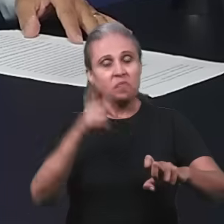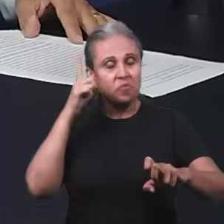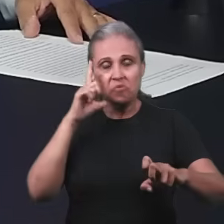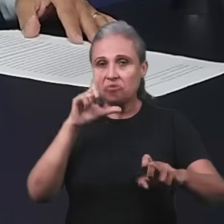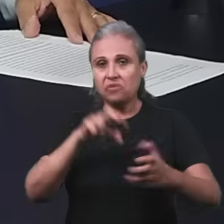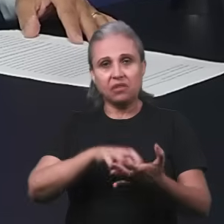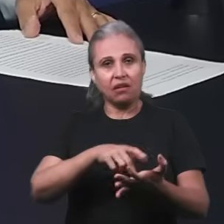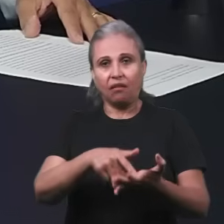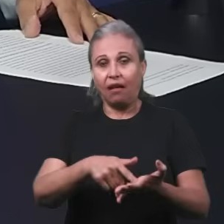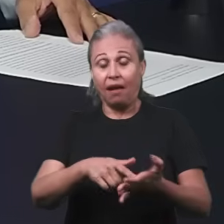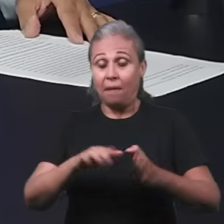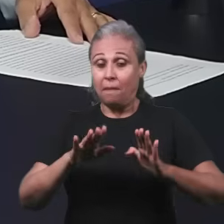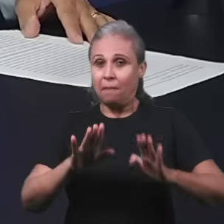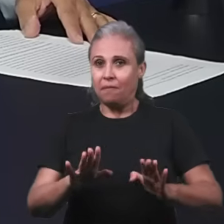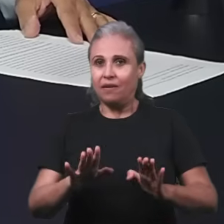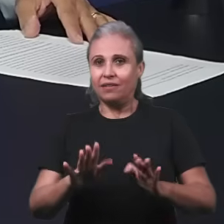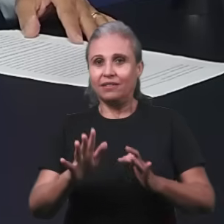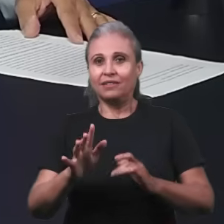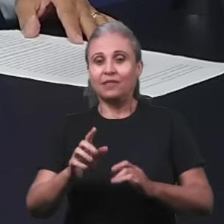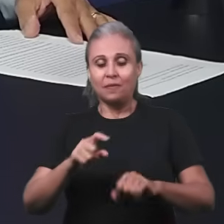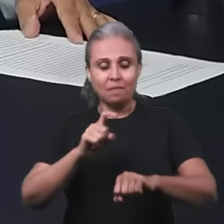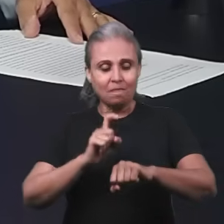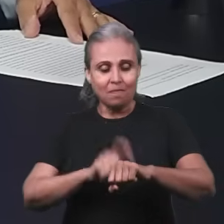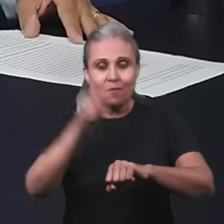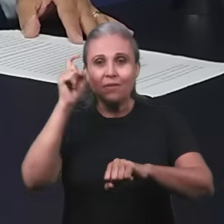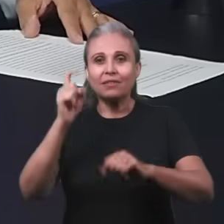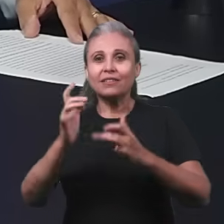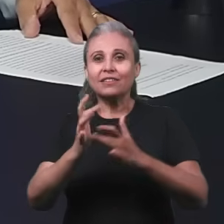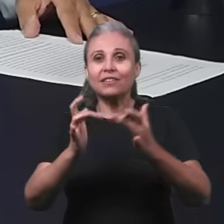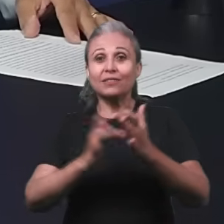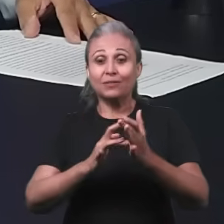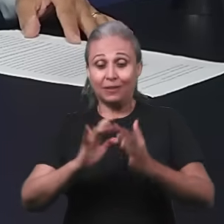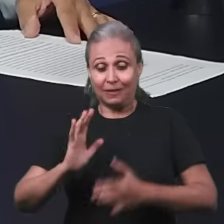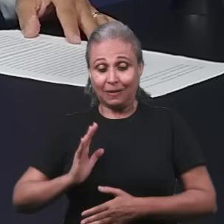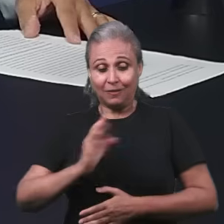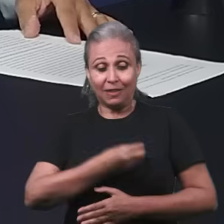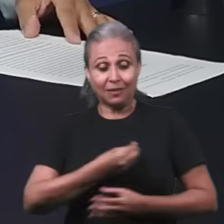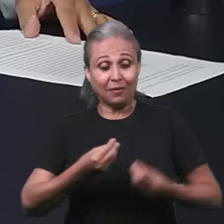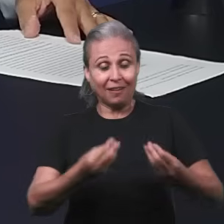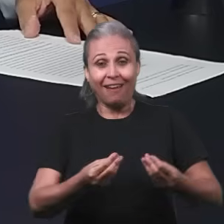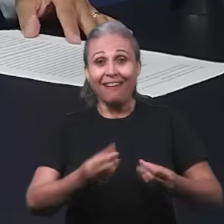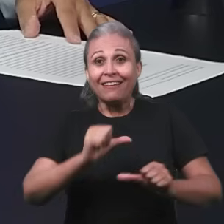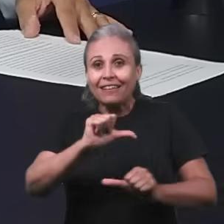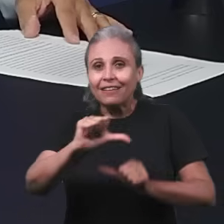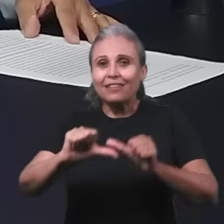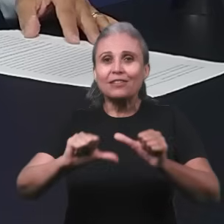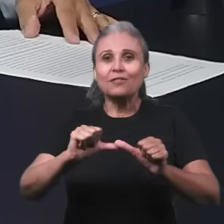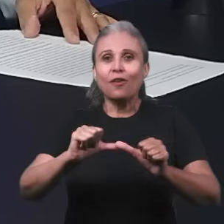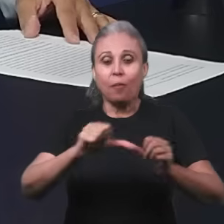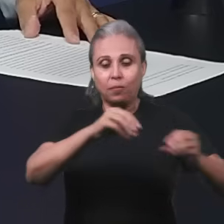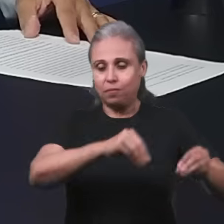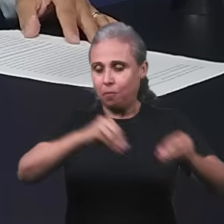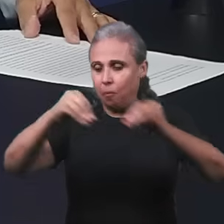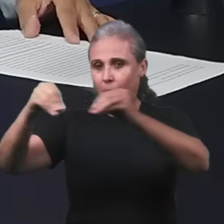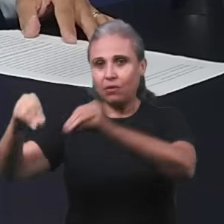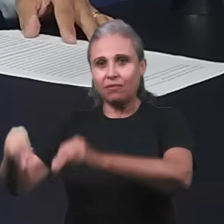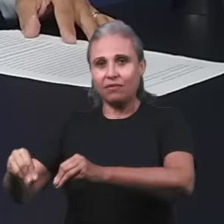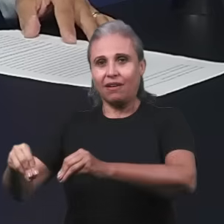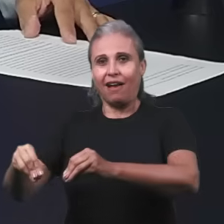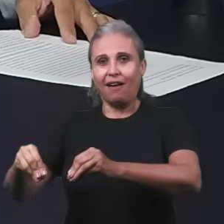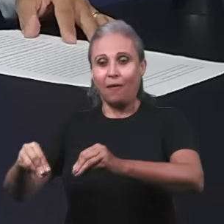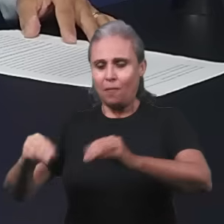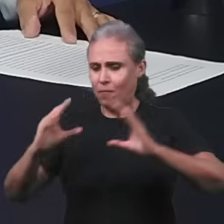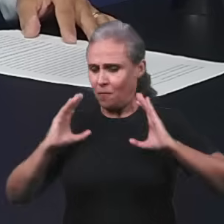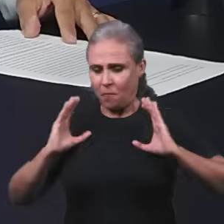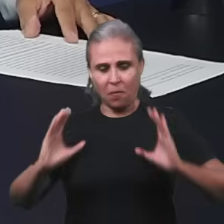que acontece quando Jesus salva o homem? Jesus muda o homem de lugar. Jesus tira o homem da posição em que ele está e o